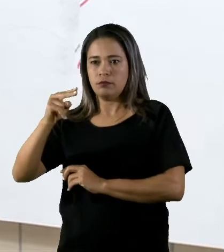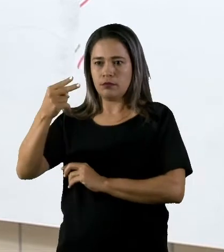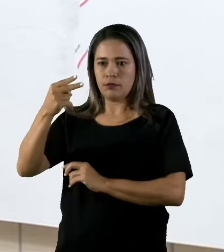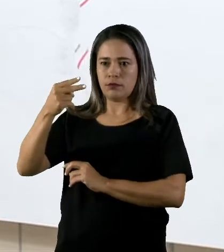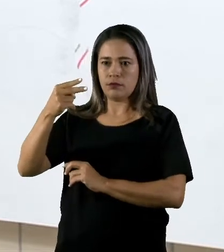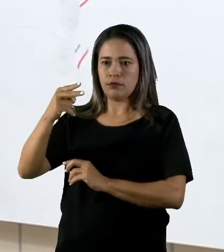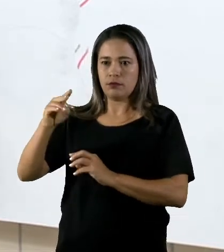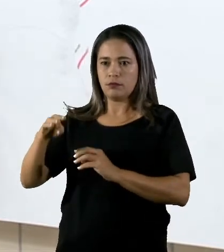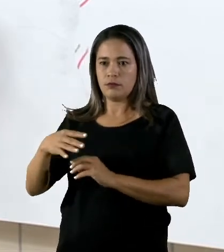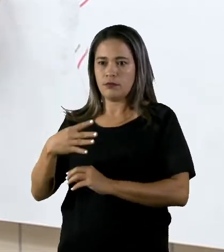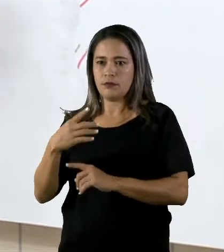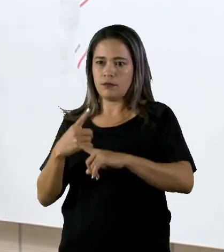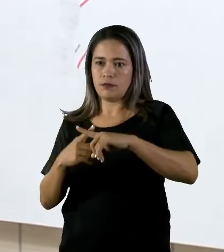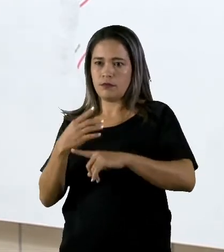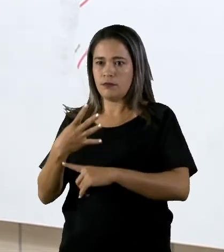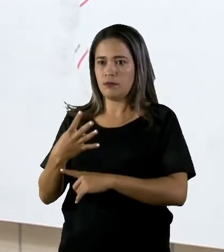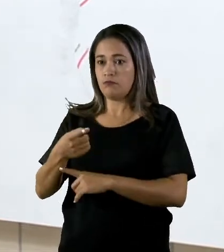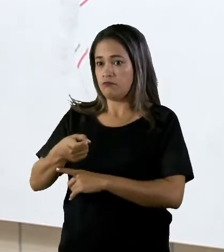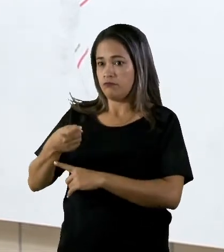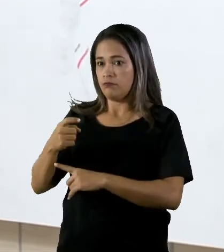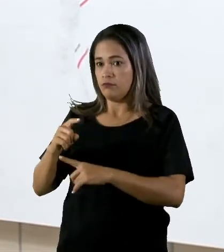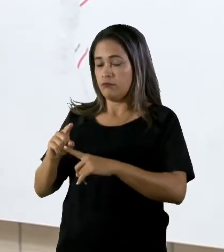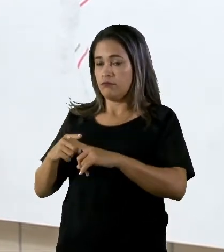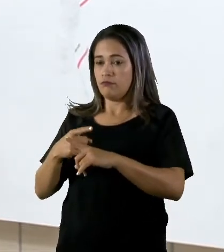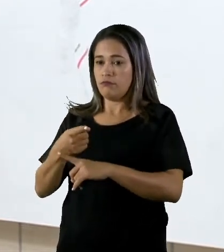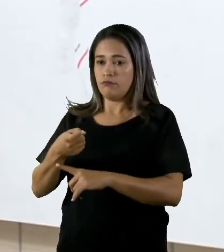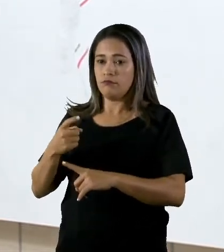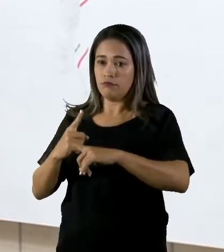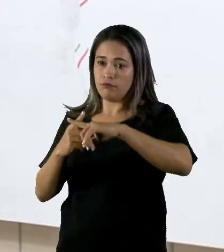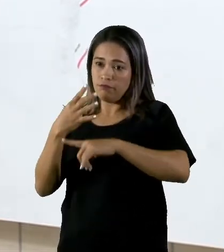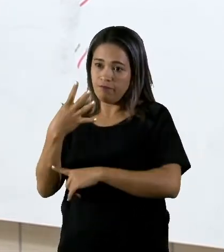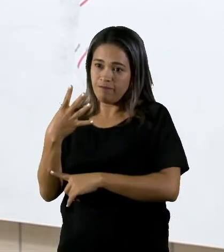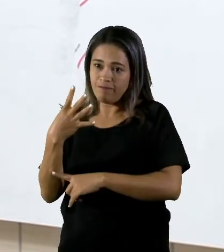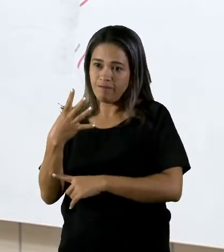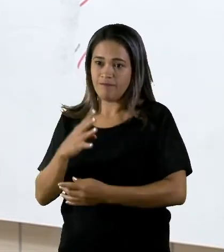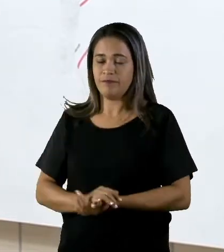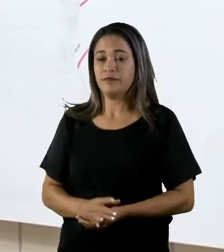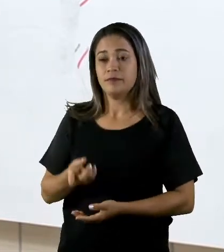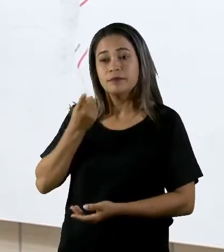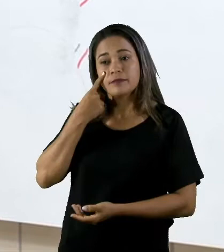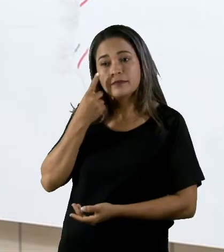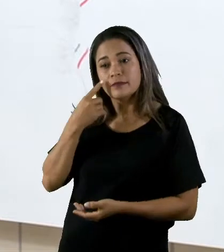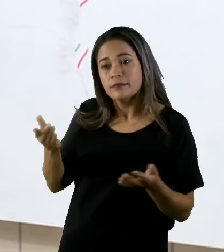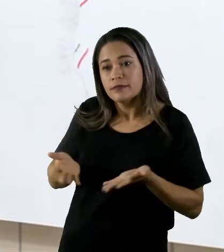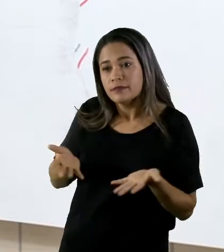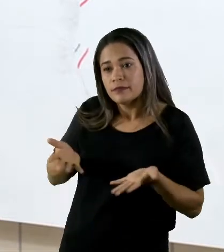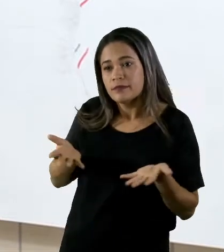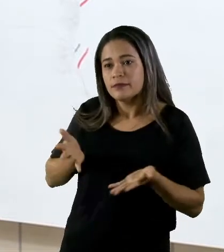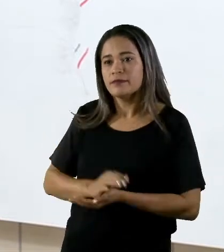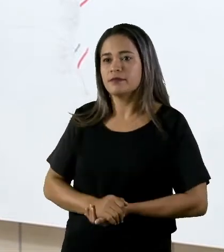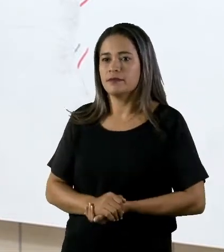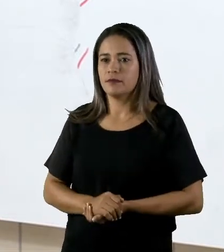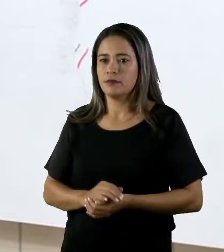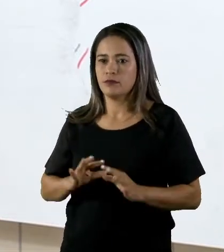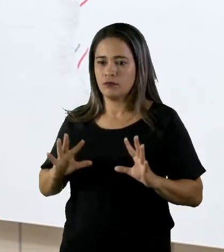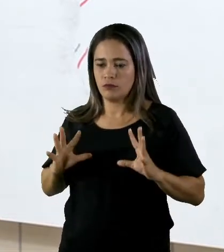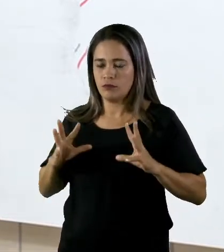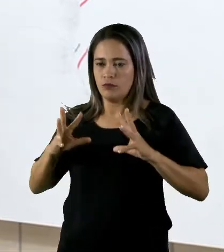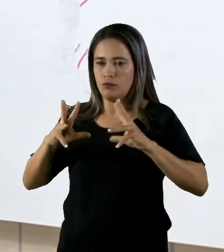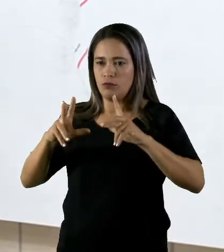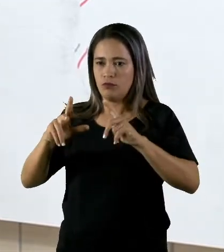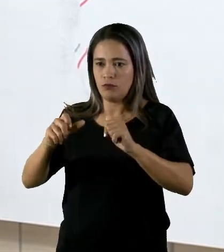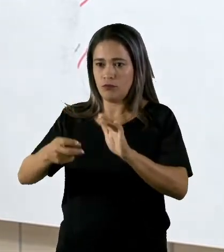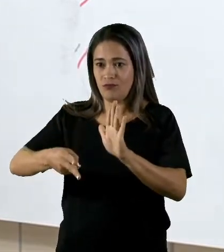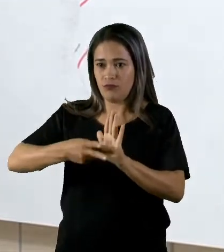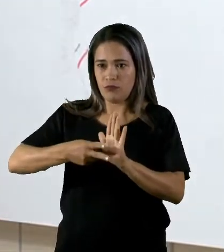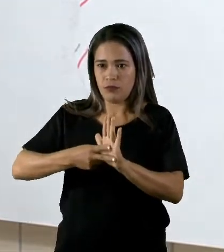4x mais 4. Observa que agora, vou trazer tudo para antes da igualdade, vou